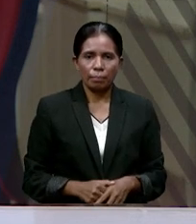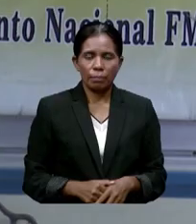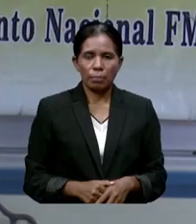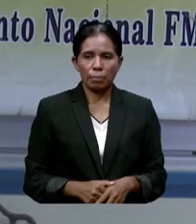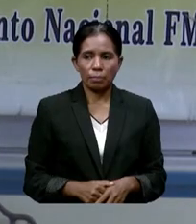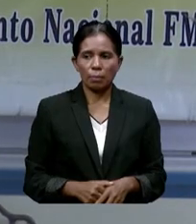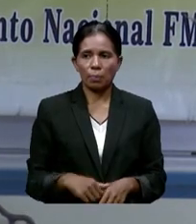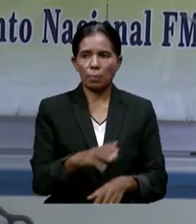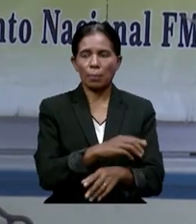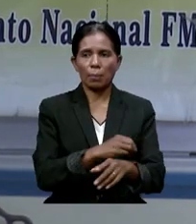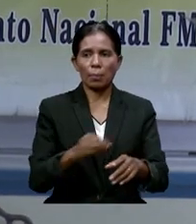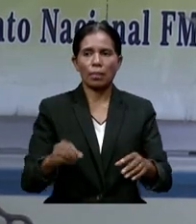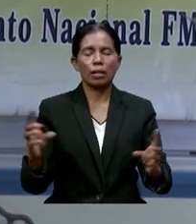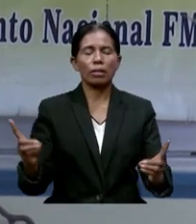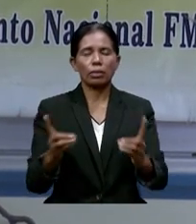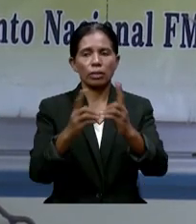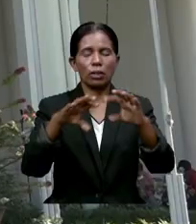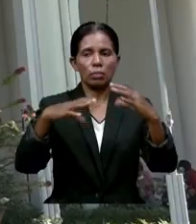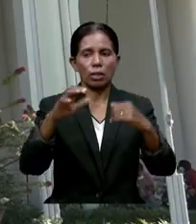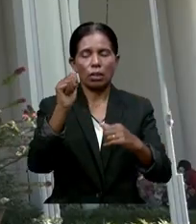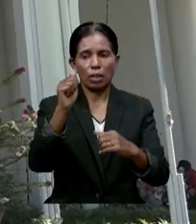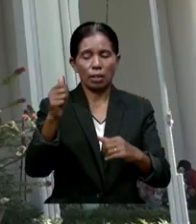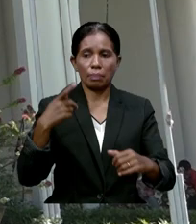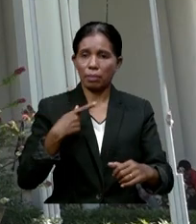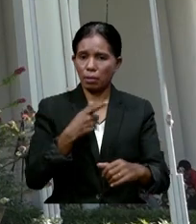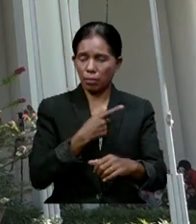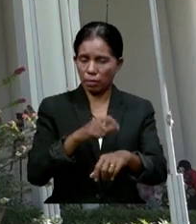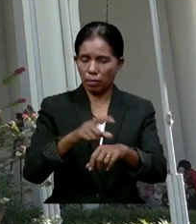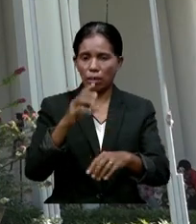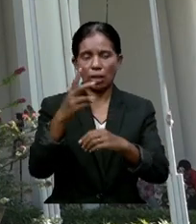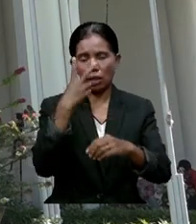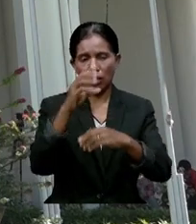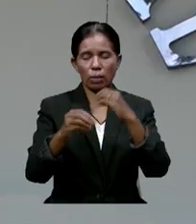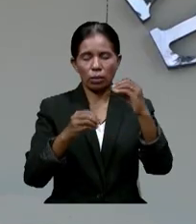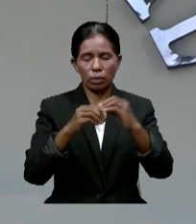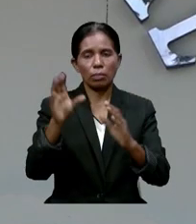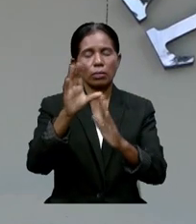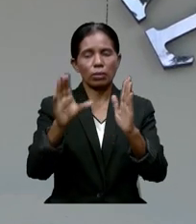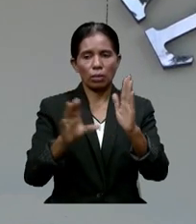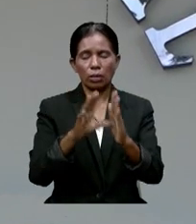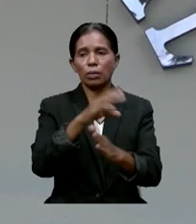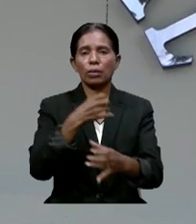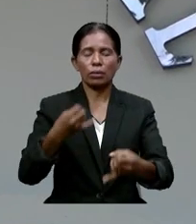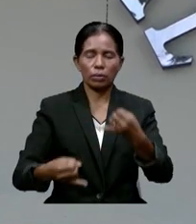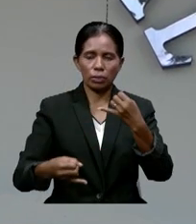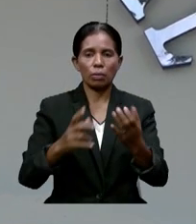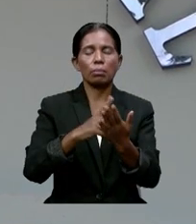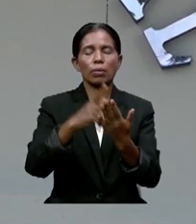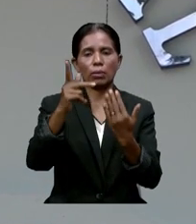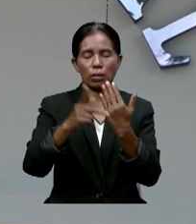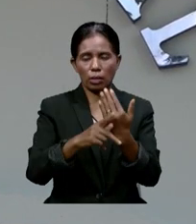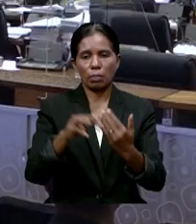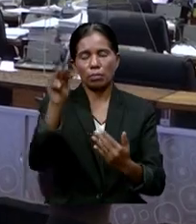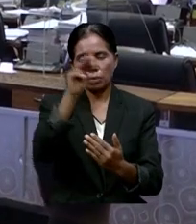Já foi na audiência Comissão A Parlamento Nacional, neve trata assunto constitucionais no Justiça, o Programa